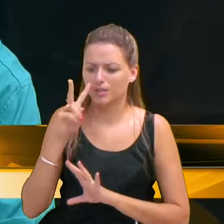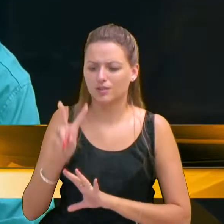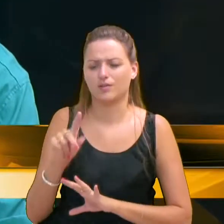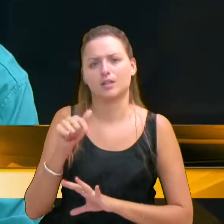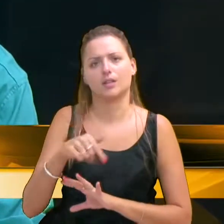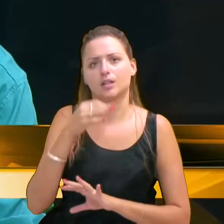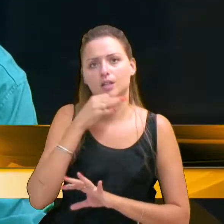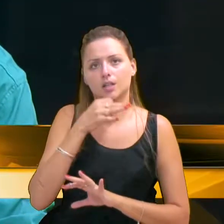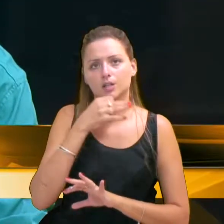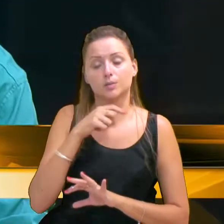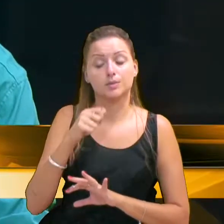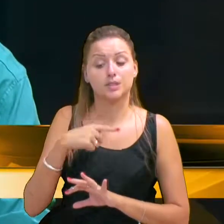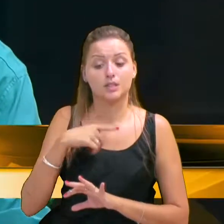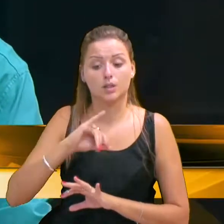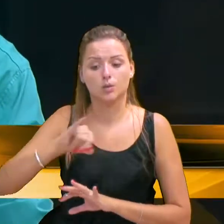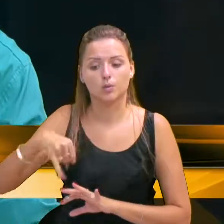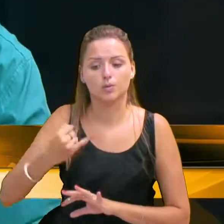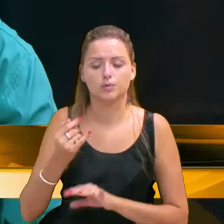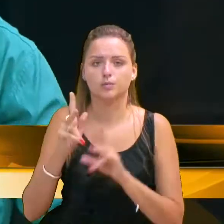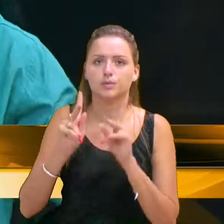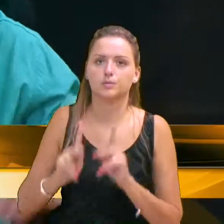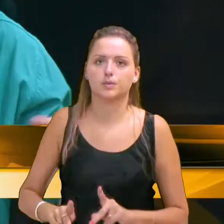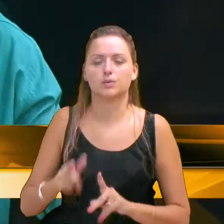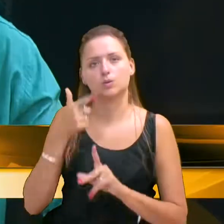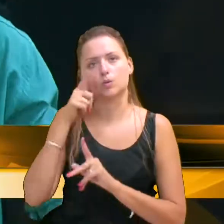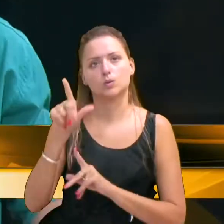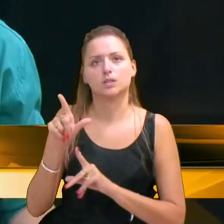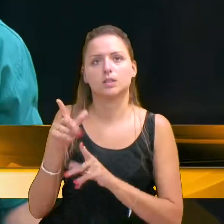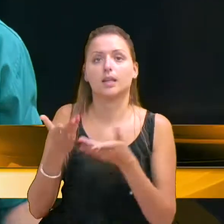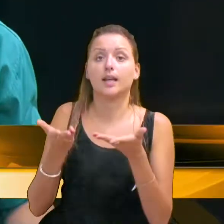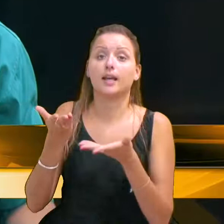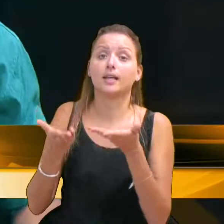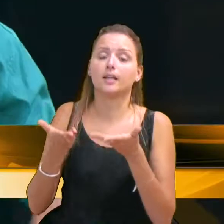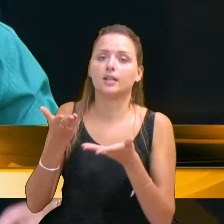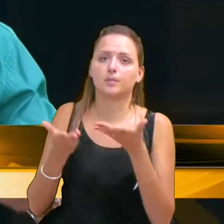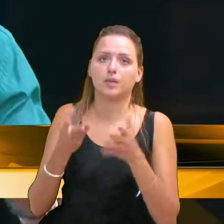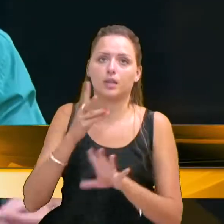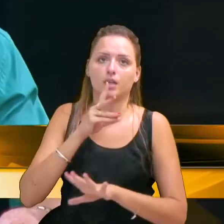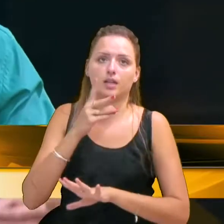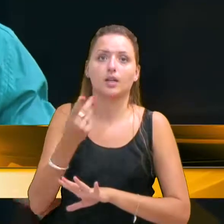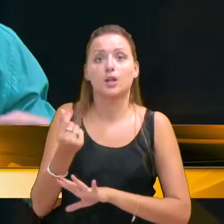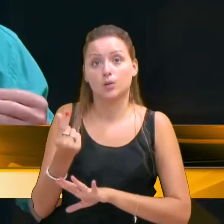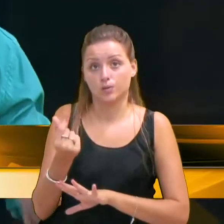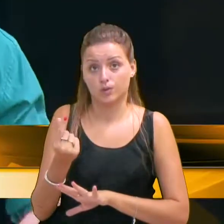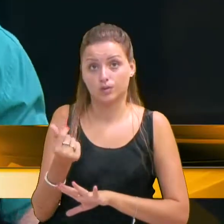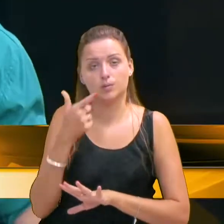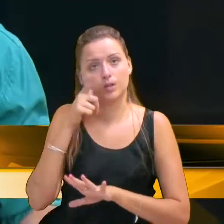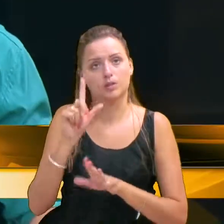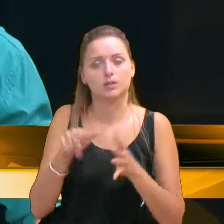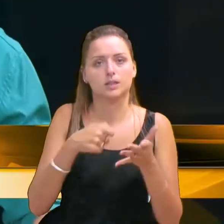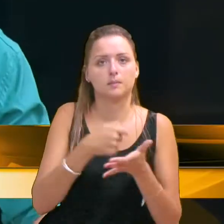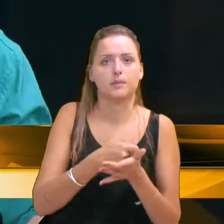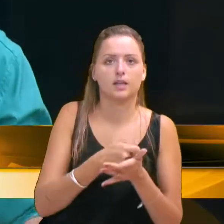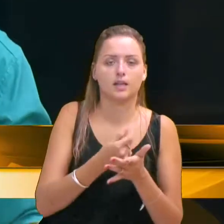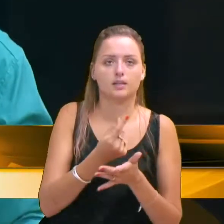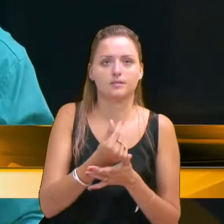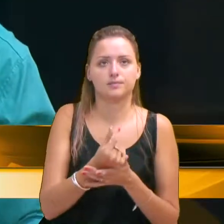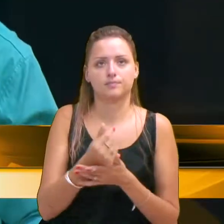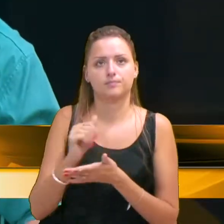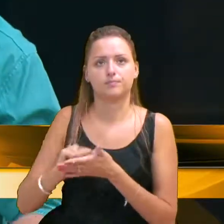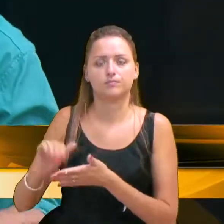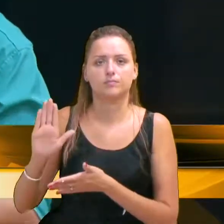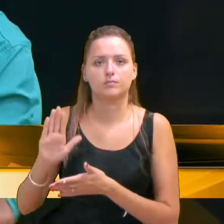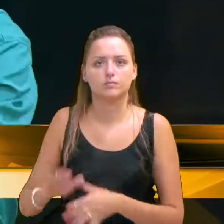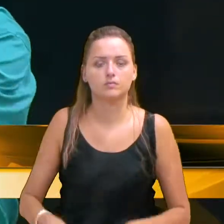situação, temos que dar uma chance para que as pessoas consigam se equilibrar nesse ano financeiramente e consigam pagar em cota única para o município.